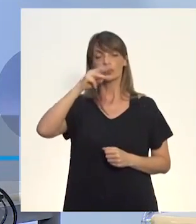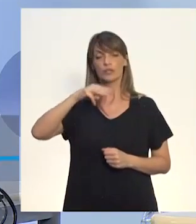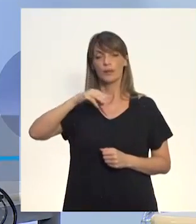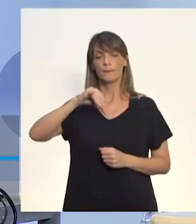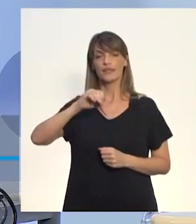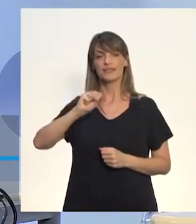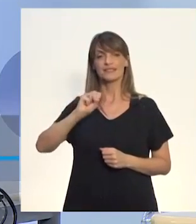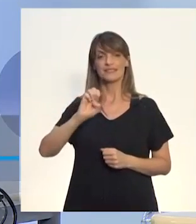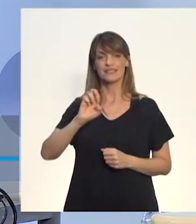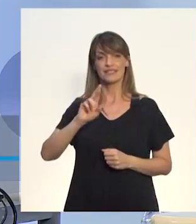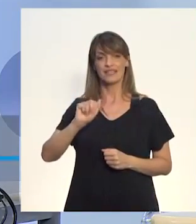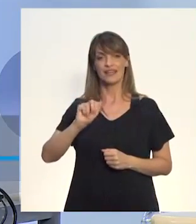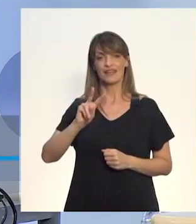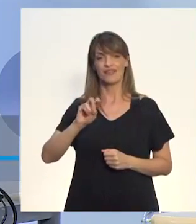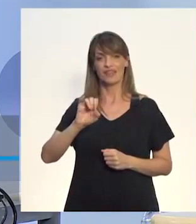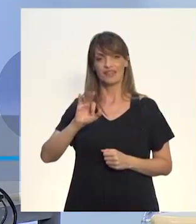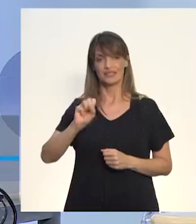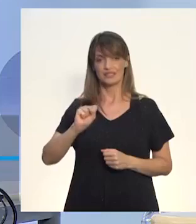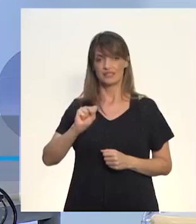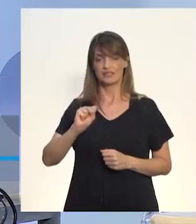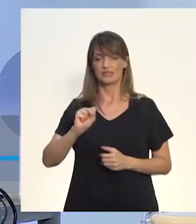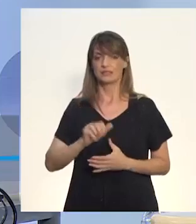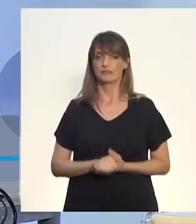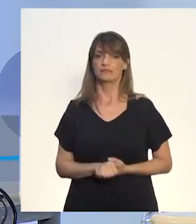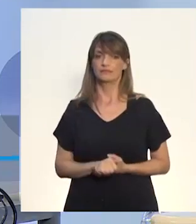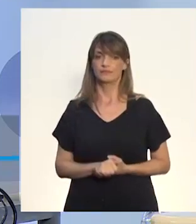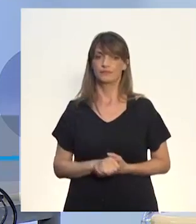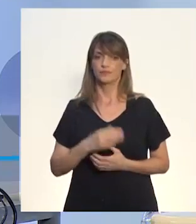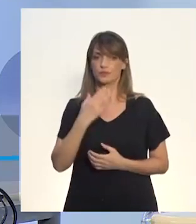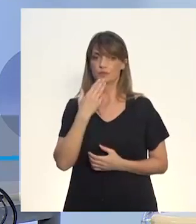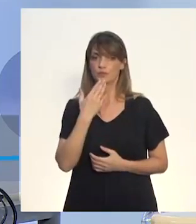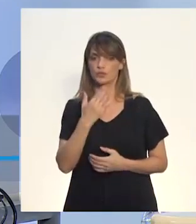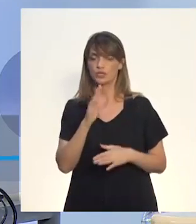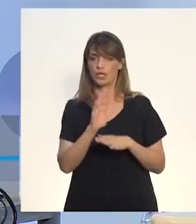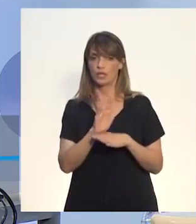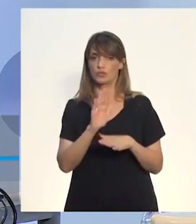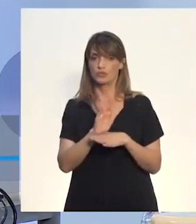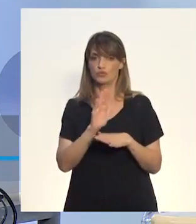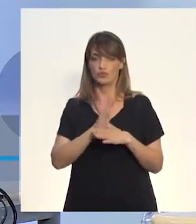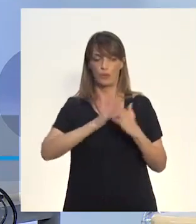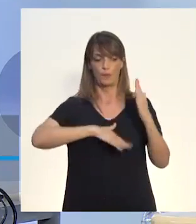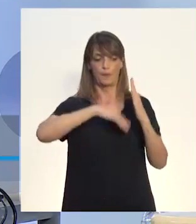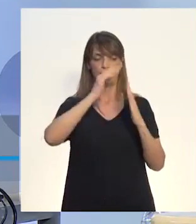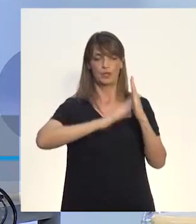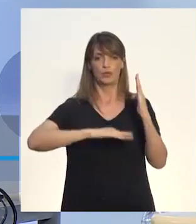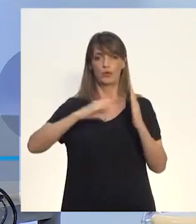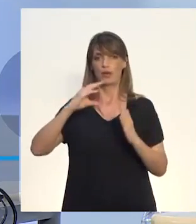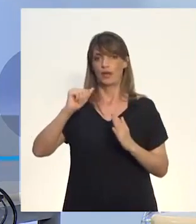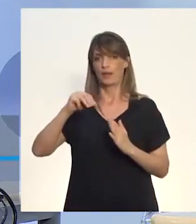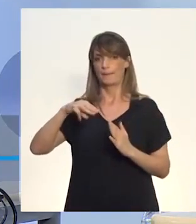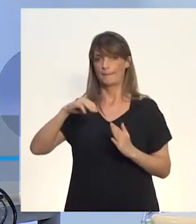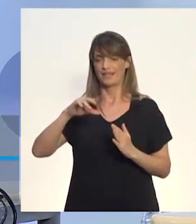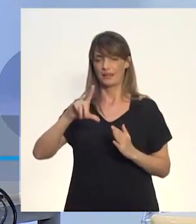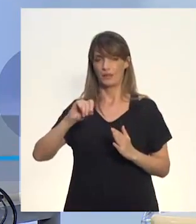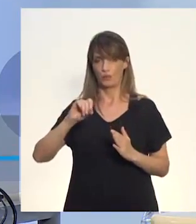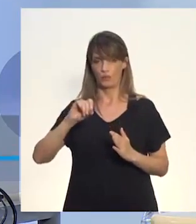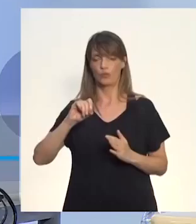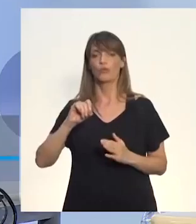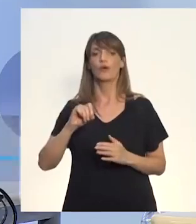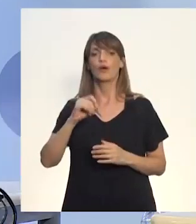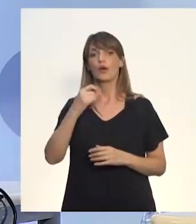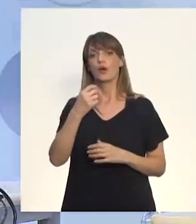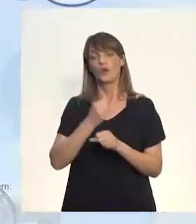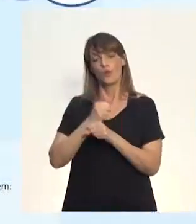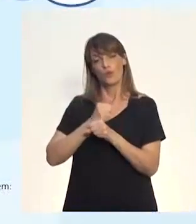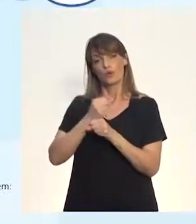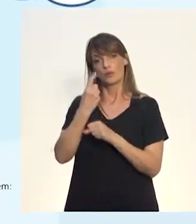Miseráveis, a gente pode pedir ajuda para um pintor, o Camille Pissarro, né? Lá em 1897,